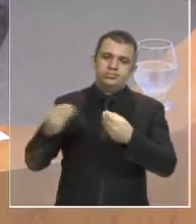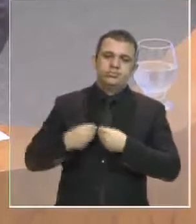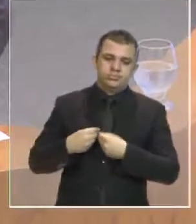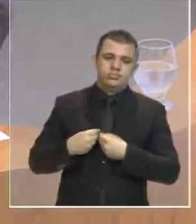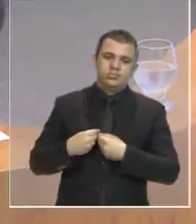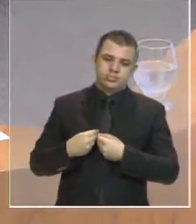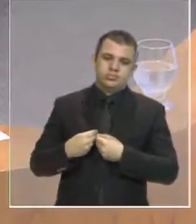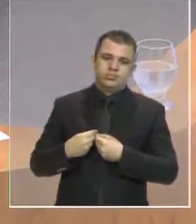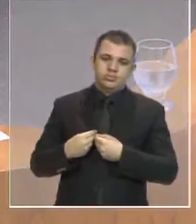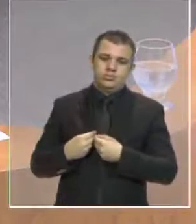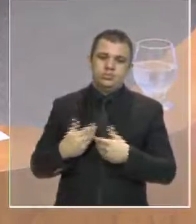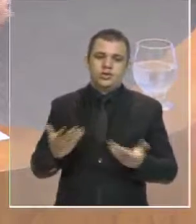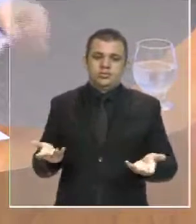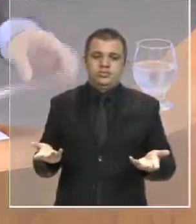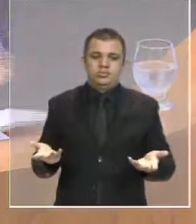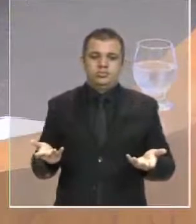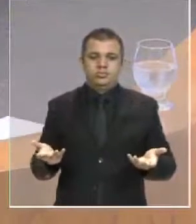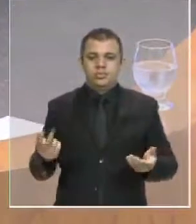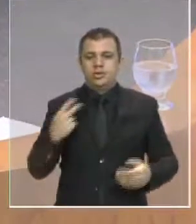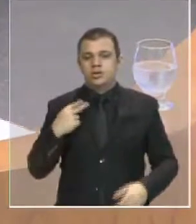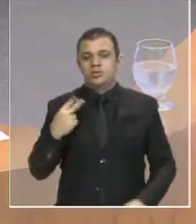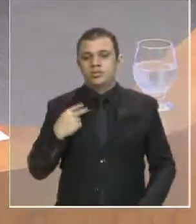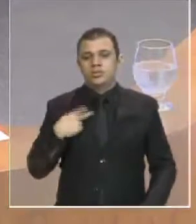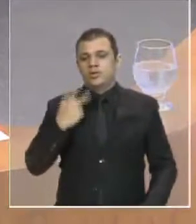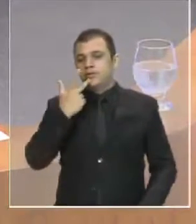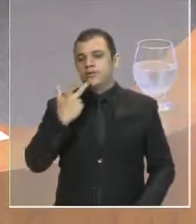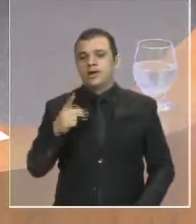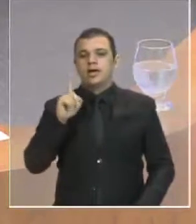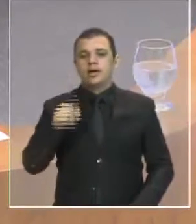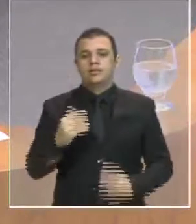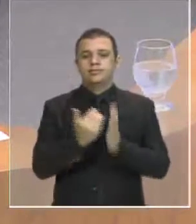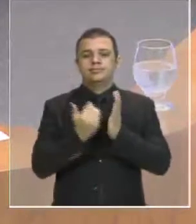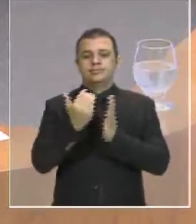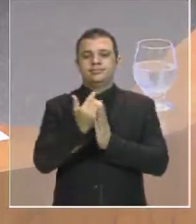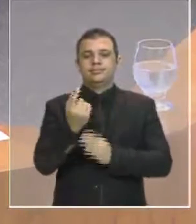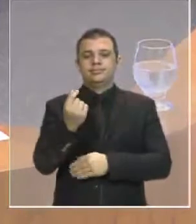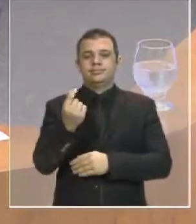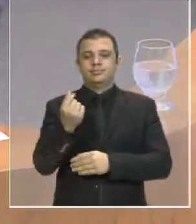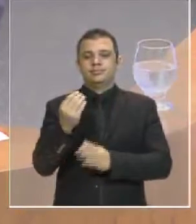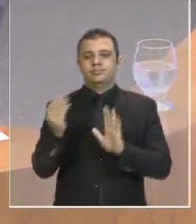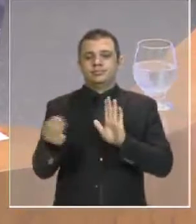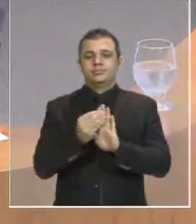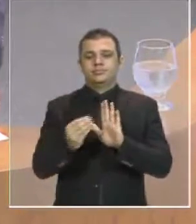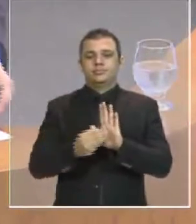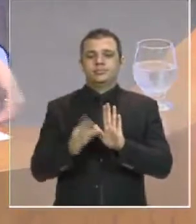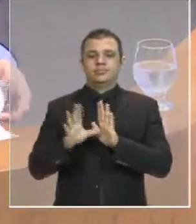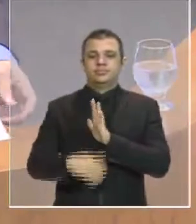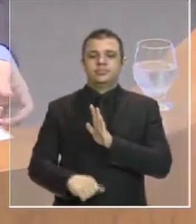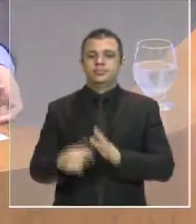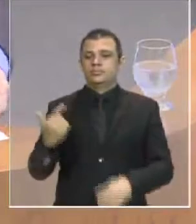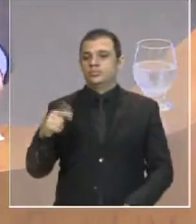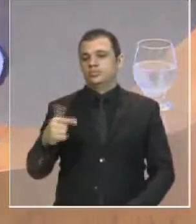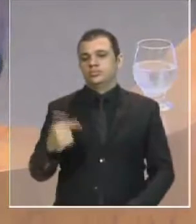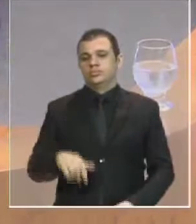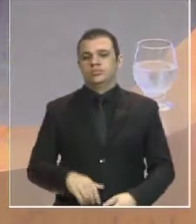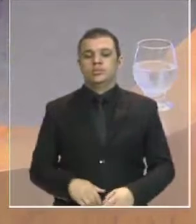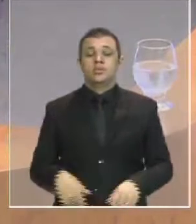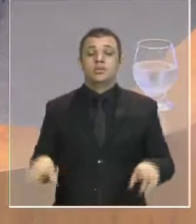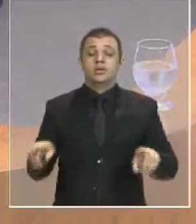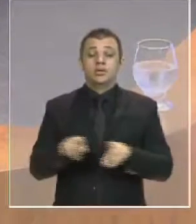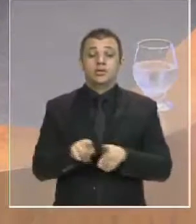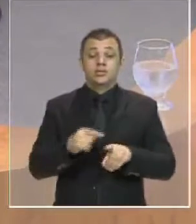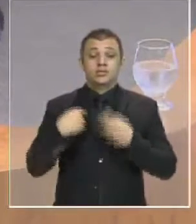se falar de superfaturamento neste processo. Disse nesta tribuna, acho que no